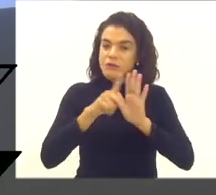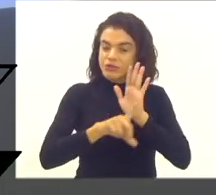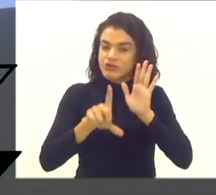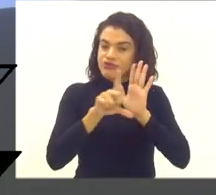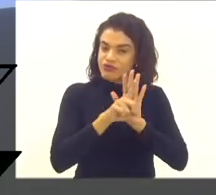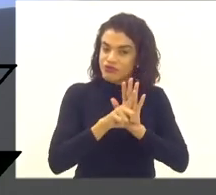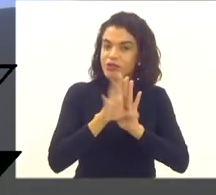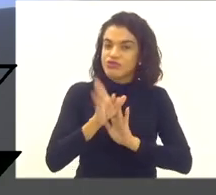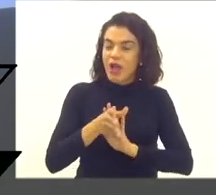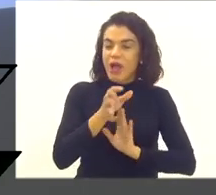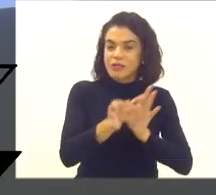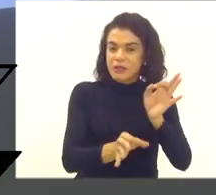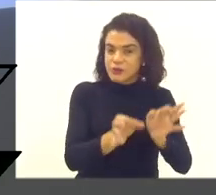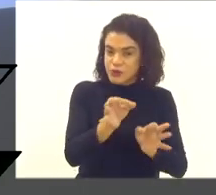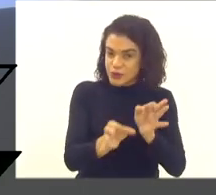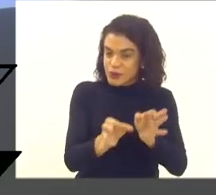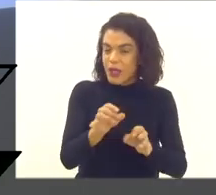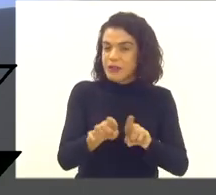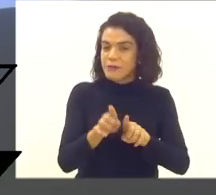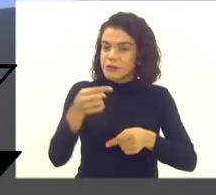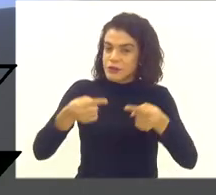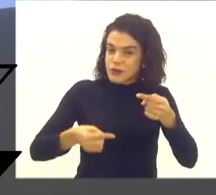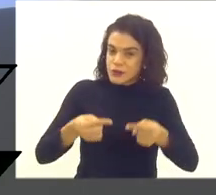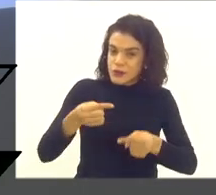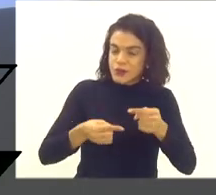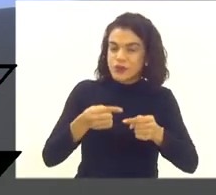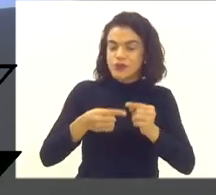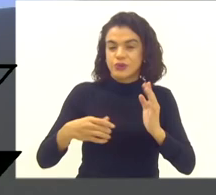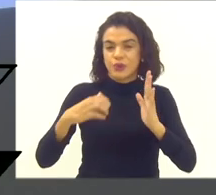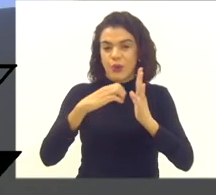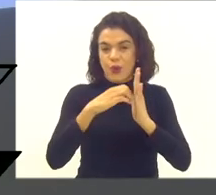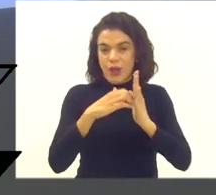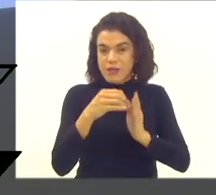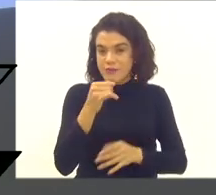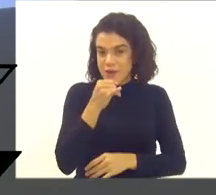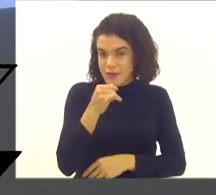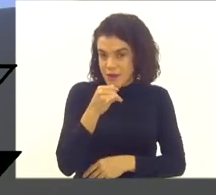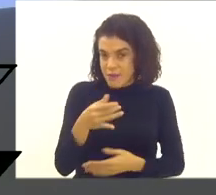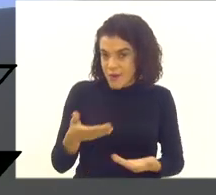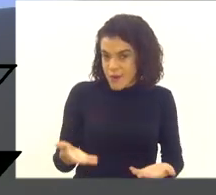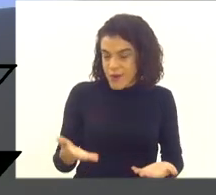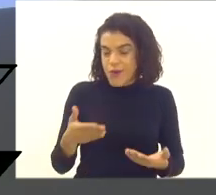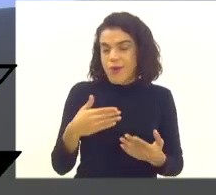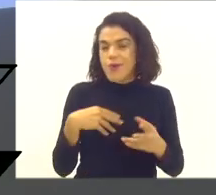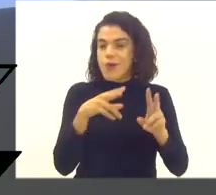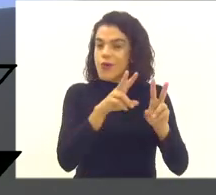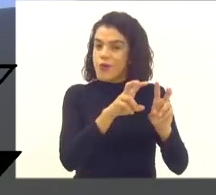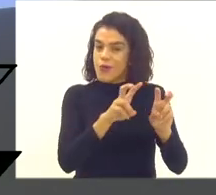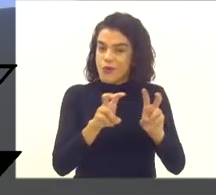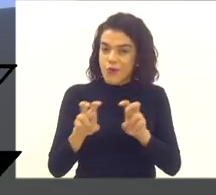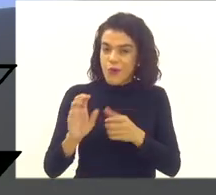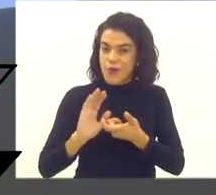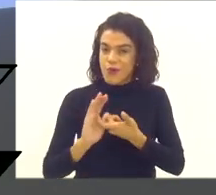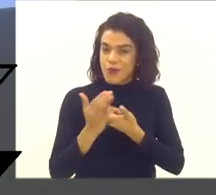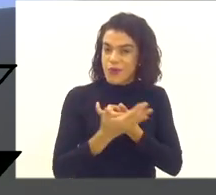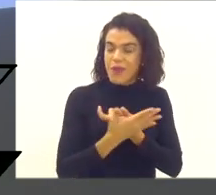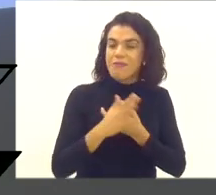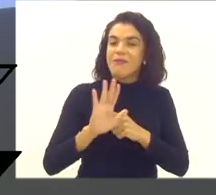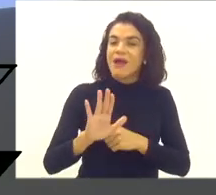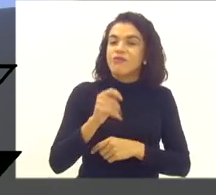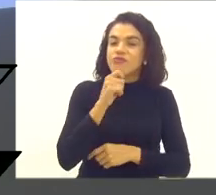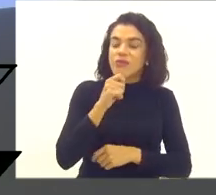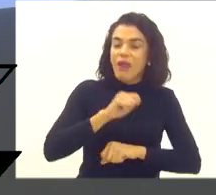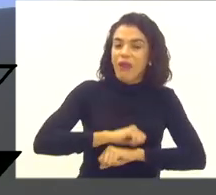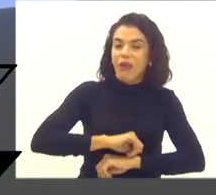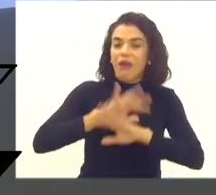circulando e sendo discutidos no Congresso por exemplo com esses termos e a gente não tem muita clareza muitas